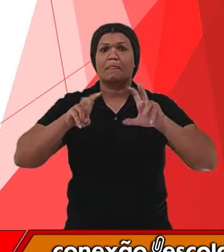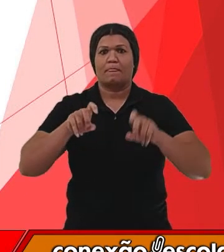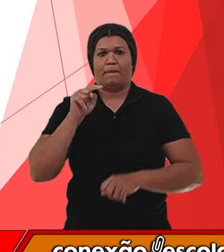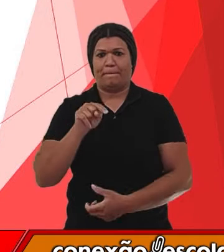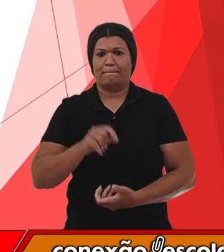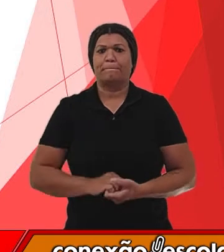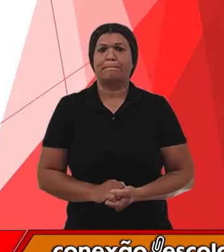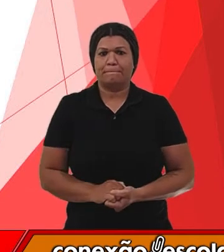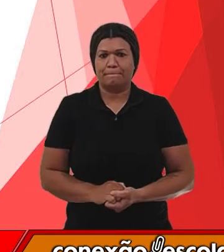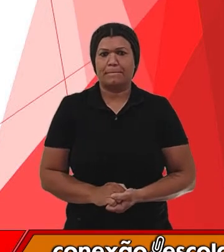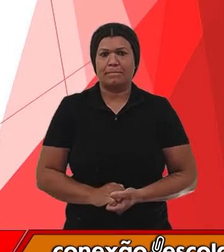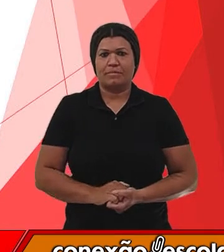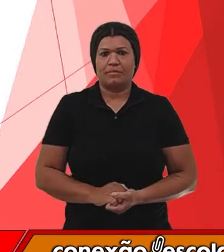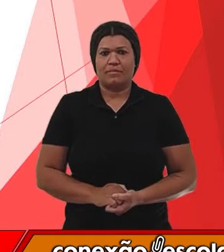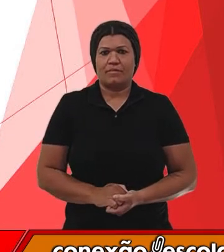isso.